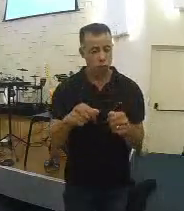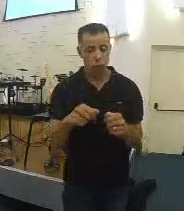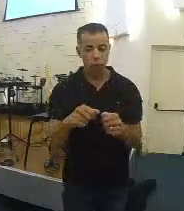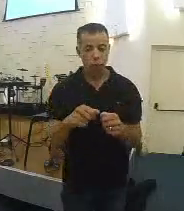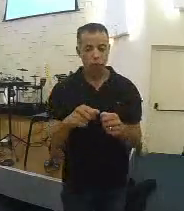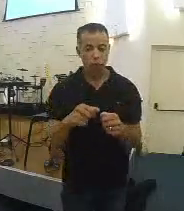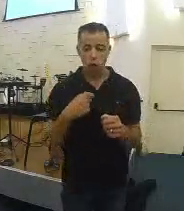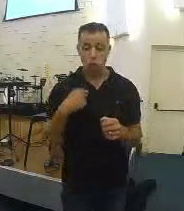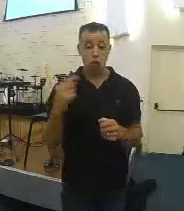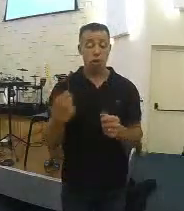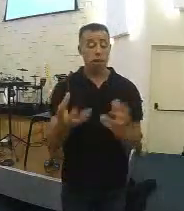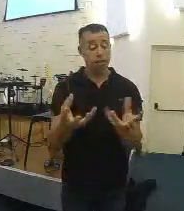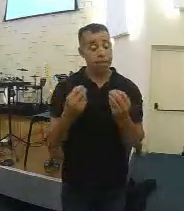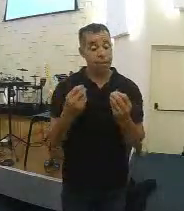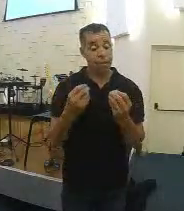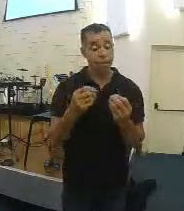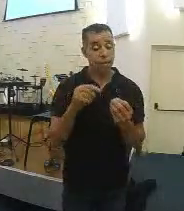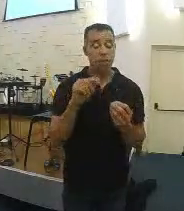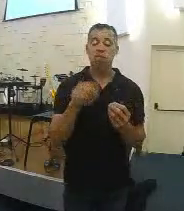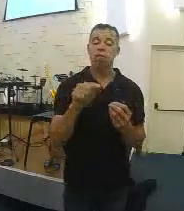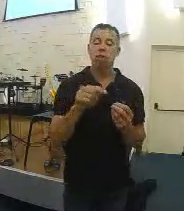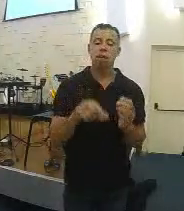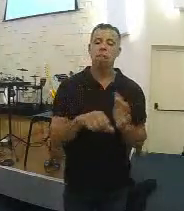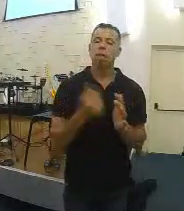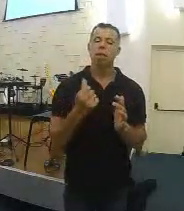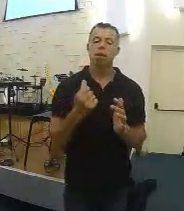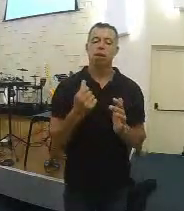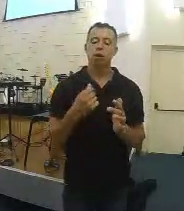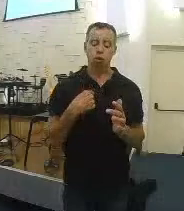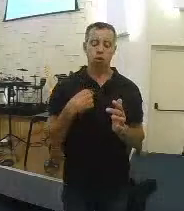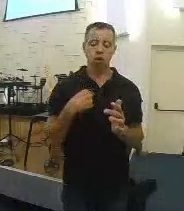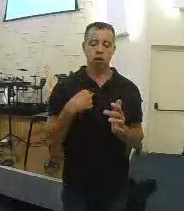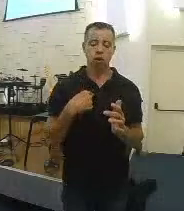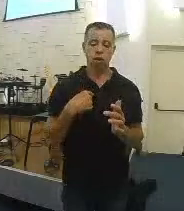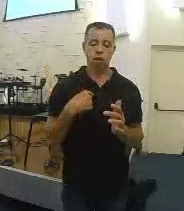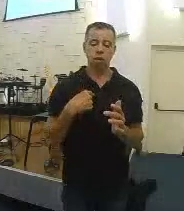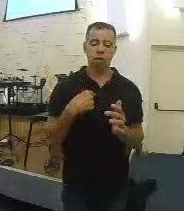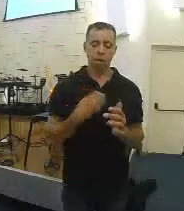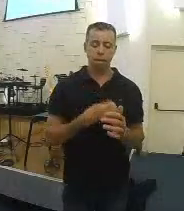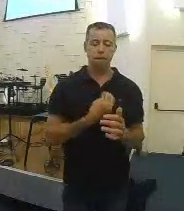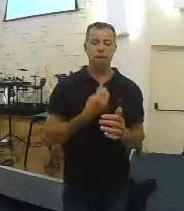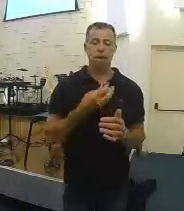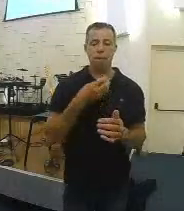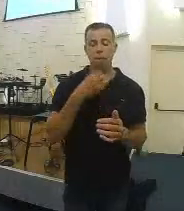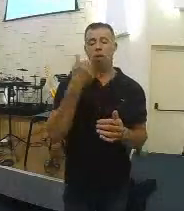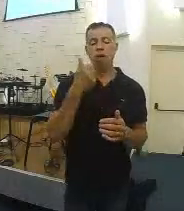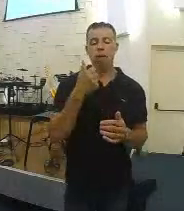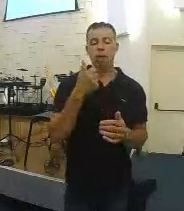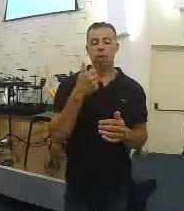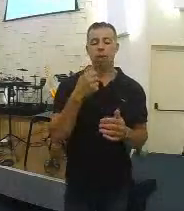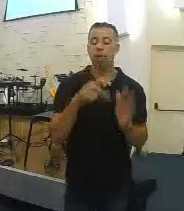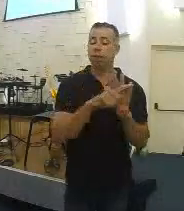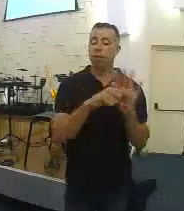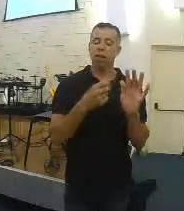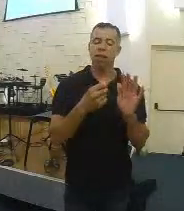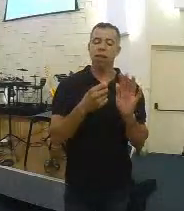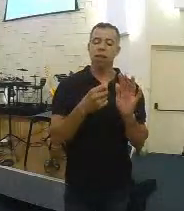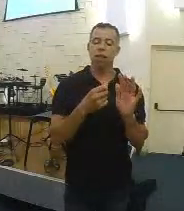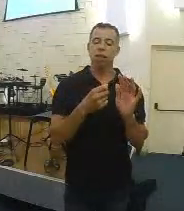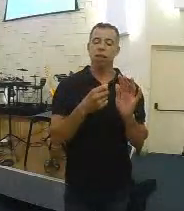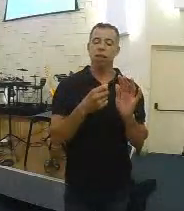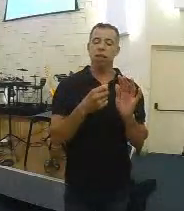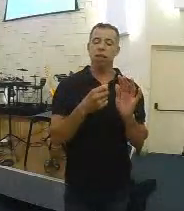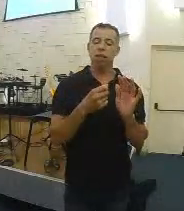Nós queremos saber de você primeiro, nós vamos nos dar bem na vida? Qual é a resposta, irmãos? Versículo 5, eles dizem assim: consulta a